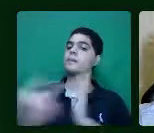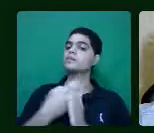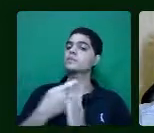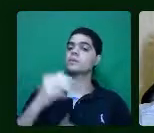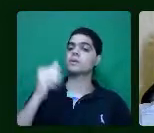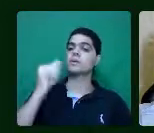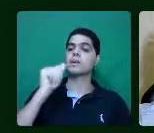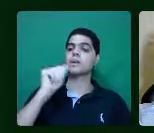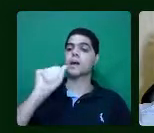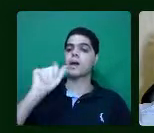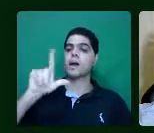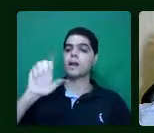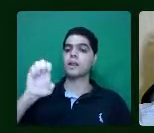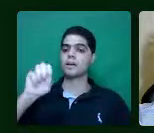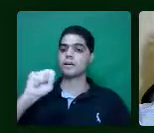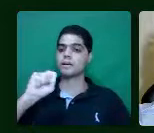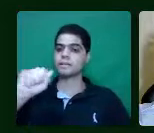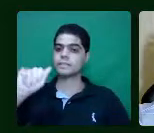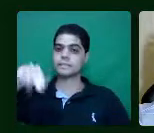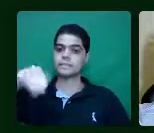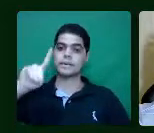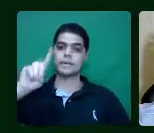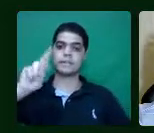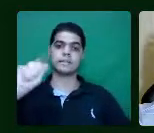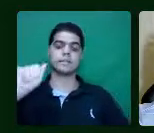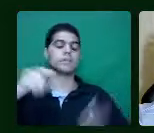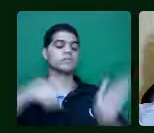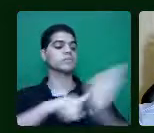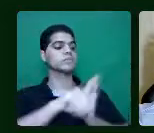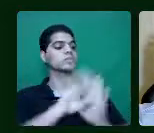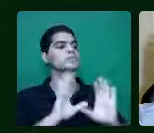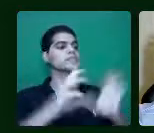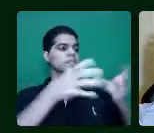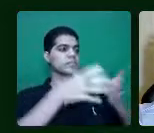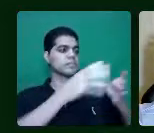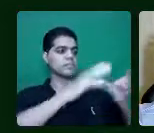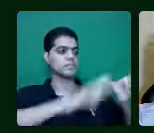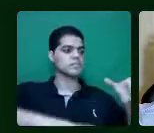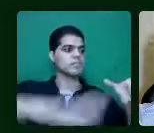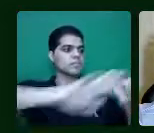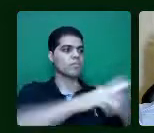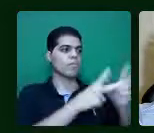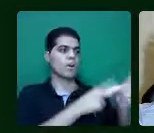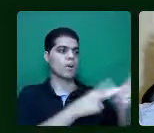de um conjunto formadas serão da mesma comunidade? Não necessariamente, tá?